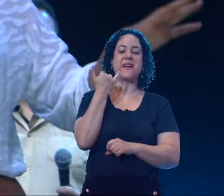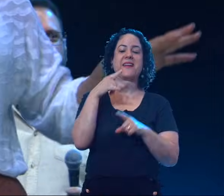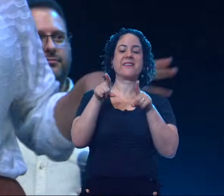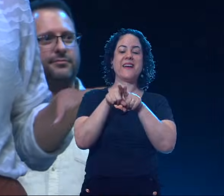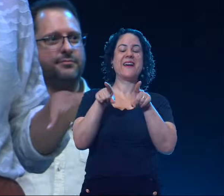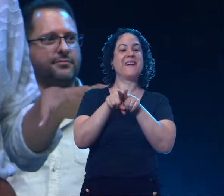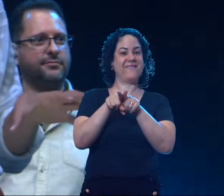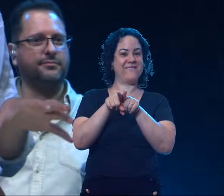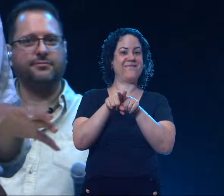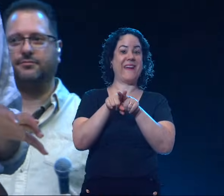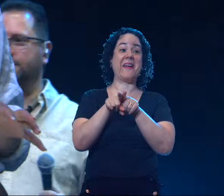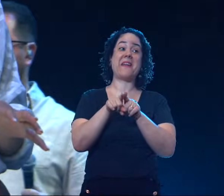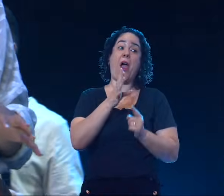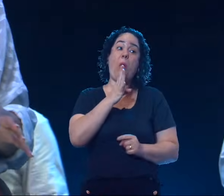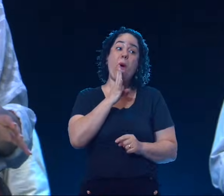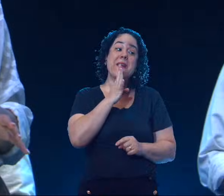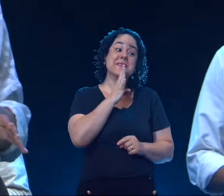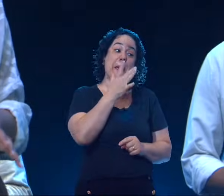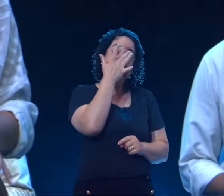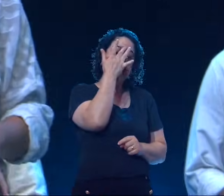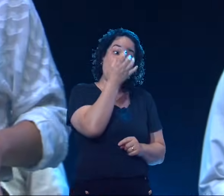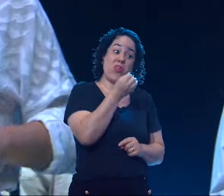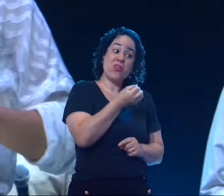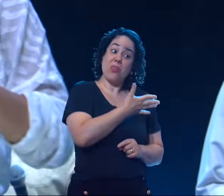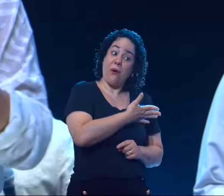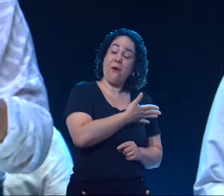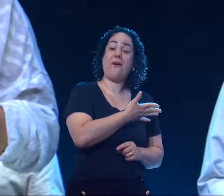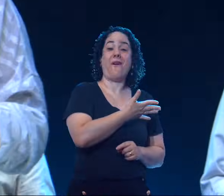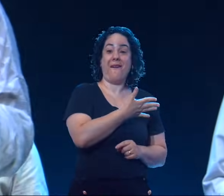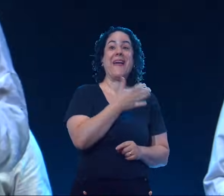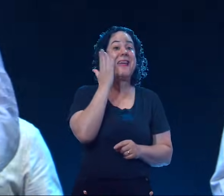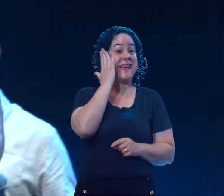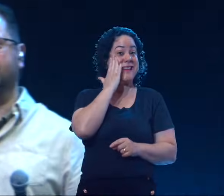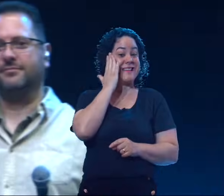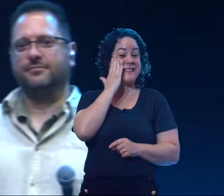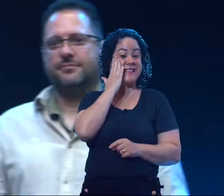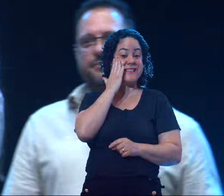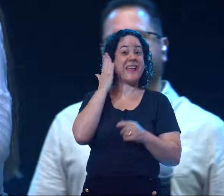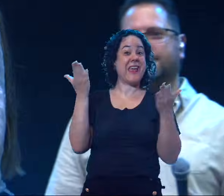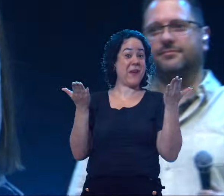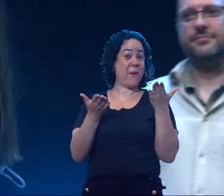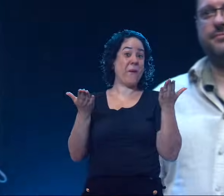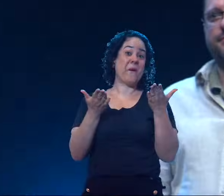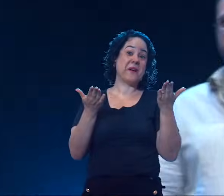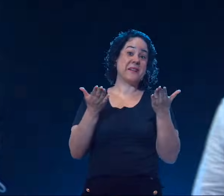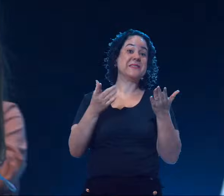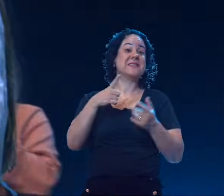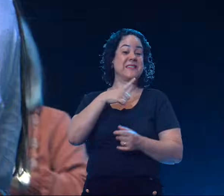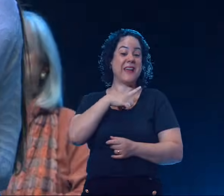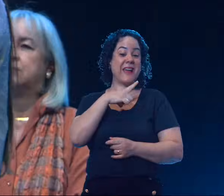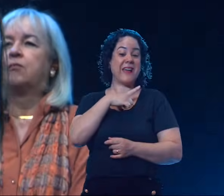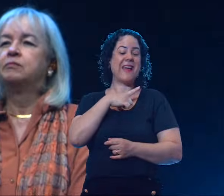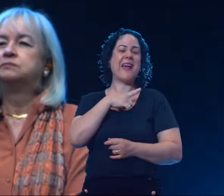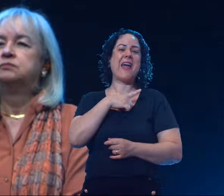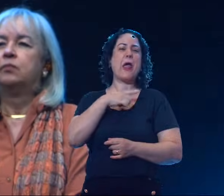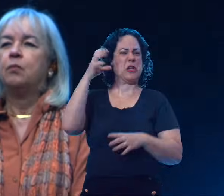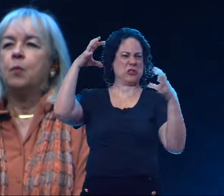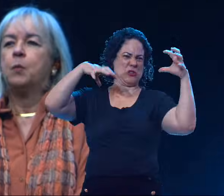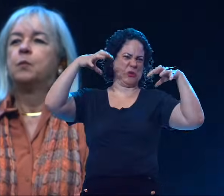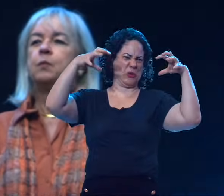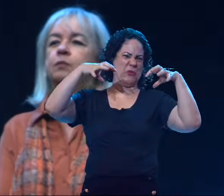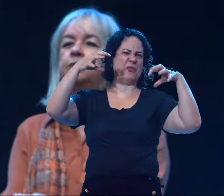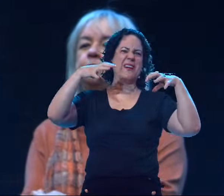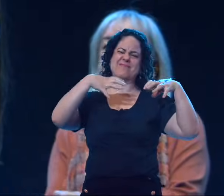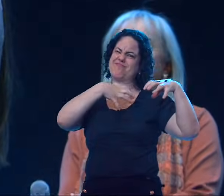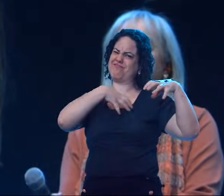um pouquinho da zona de conforto curitibana. Eu sei que essa chuvinha, final da tarde, dá uma preguiça, mas que bom